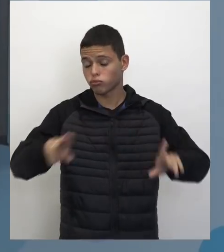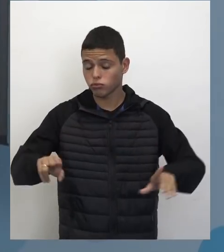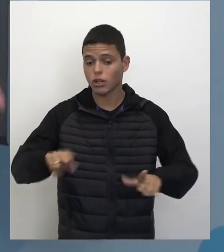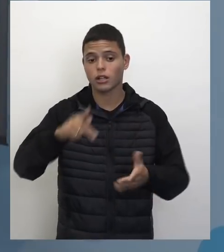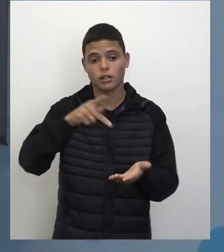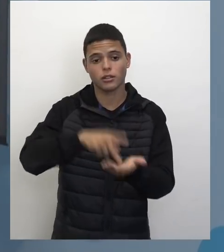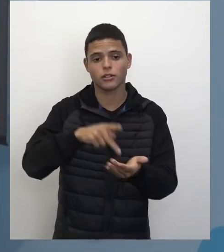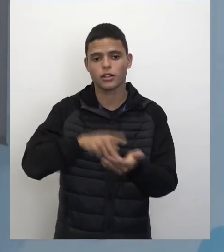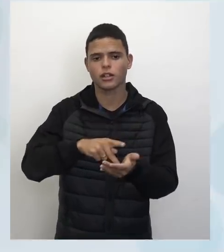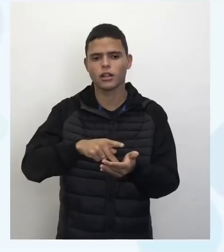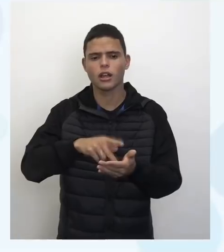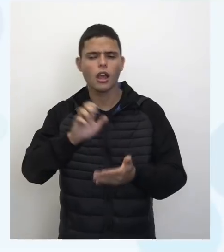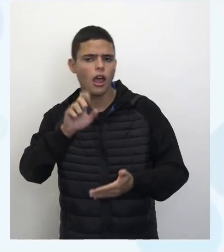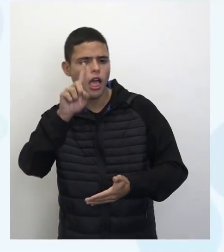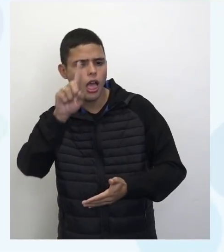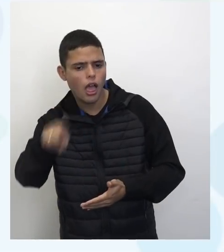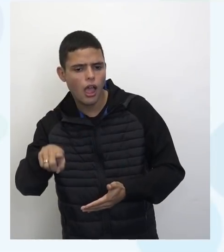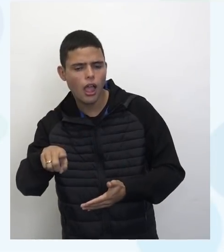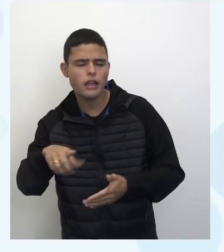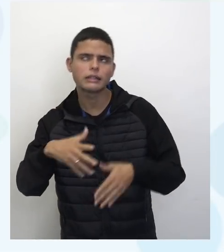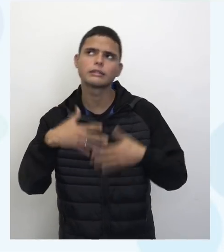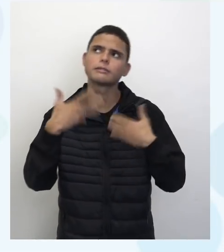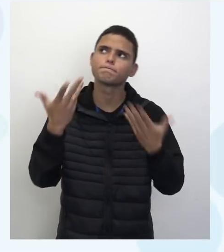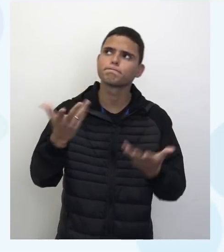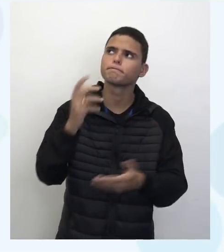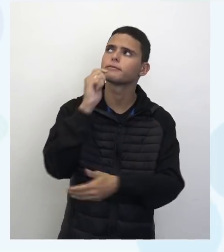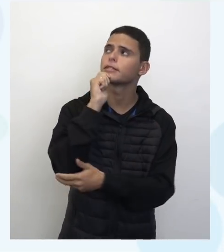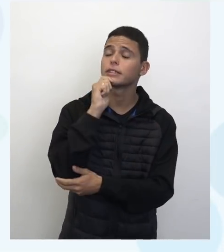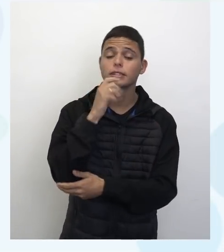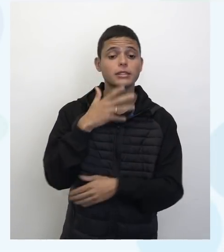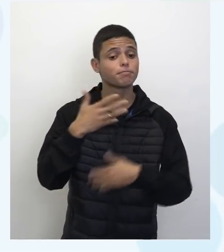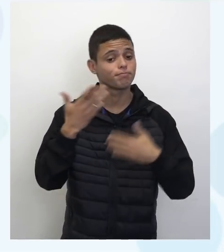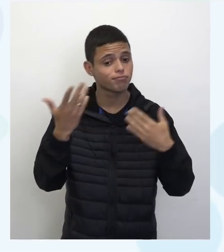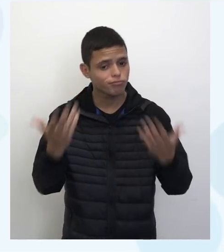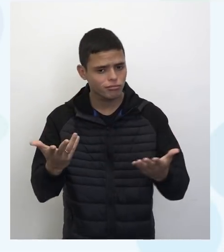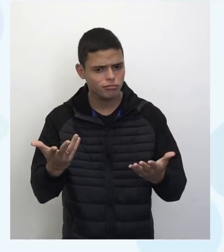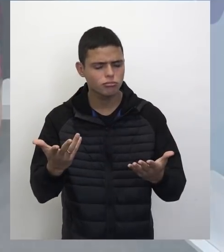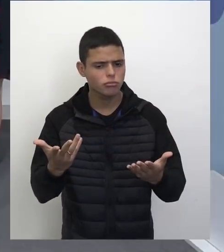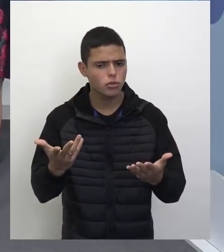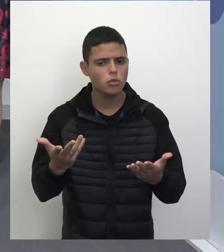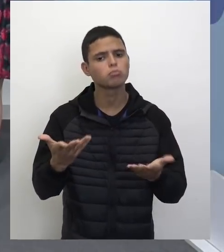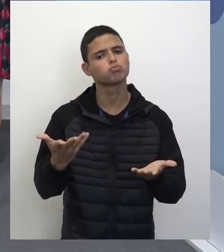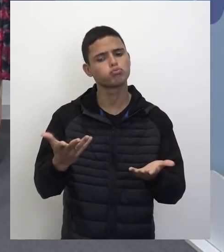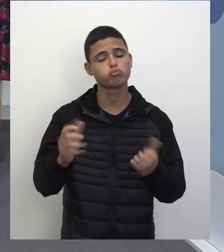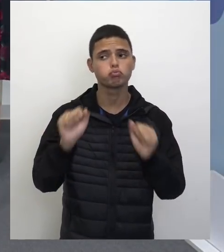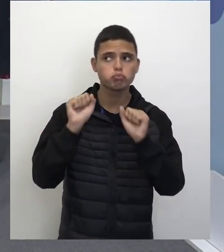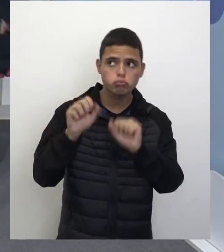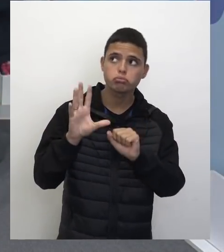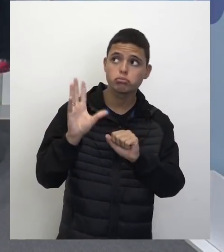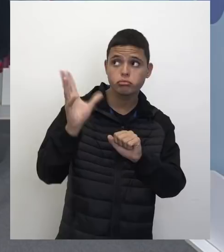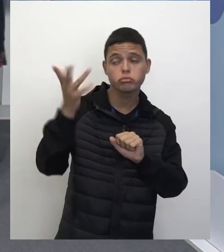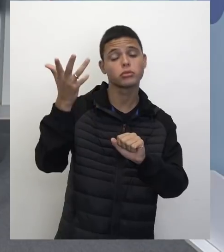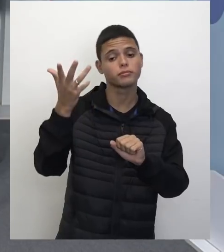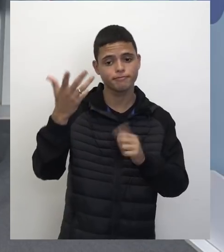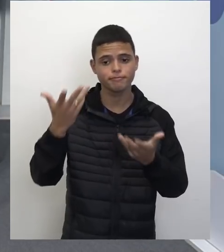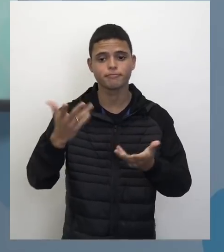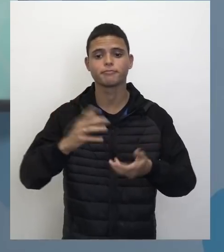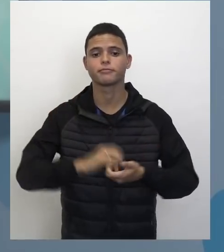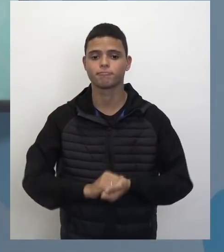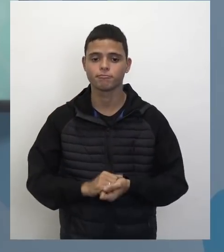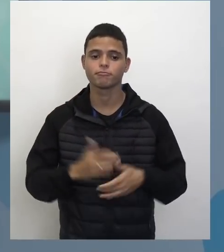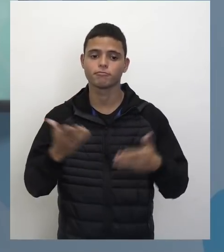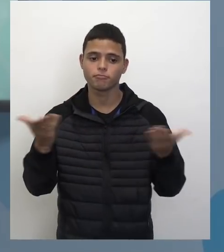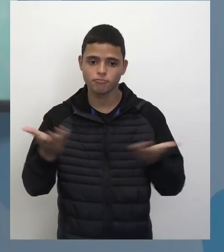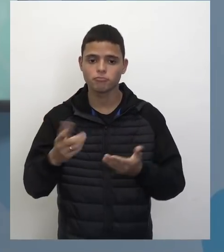esse e se, então, né? São possibilidades? São as possibilidades, né? Então, a gente vai hoje ver